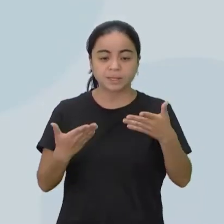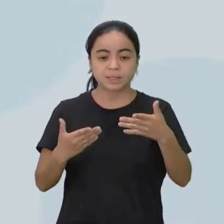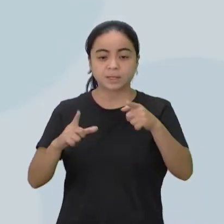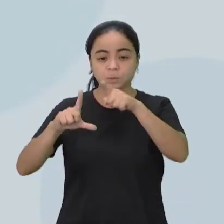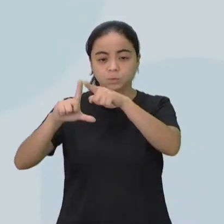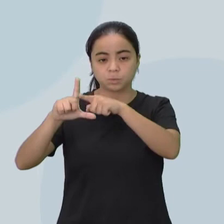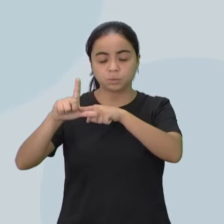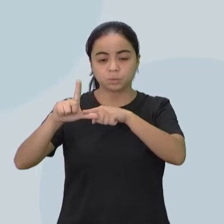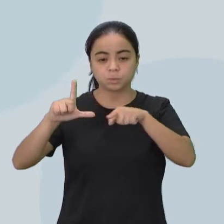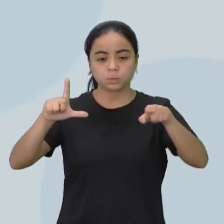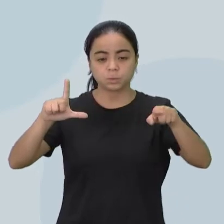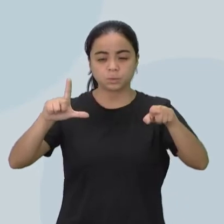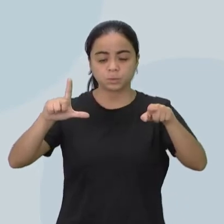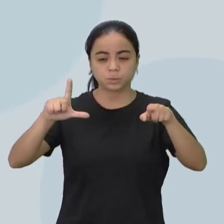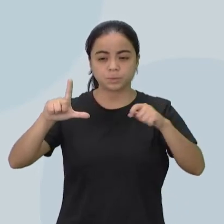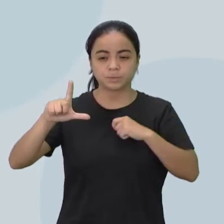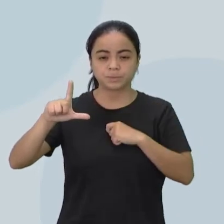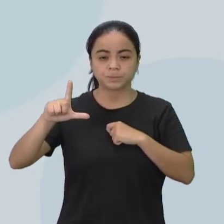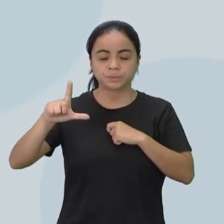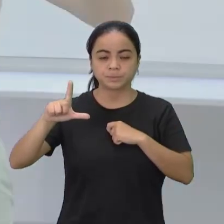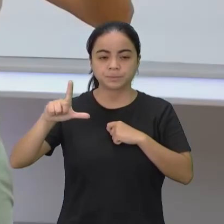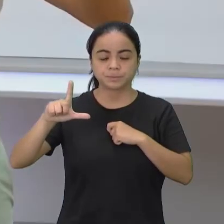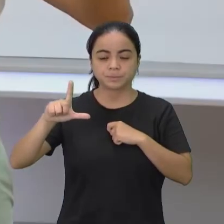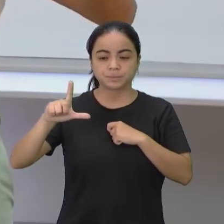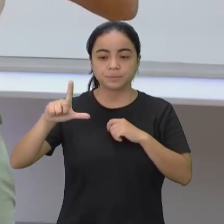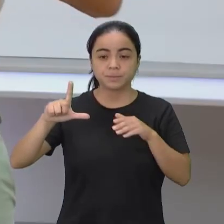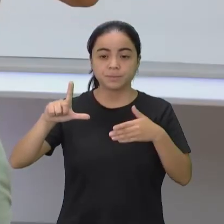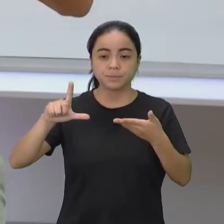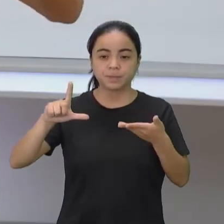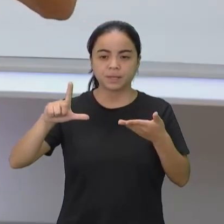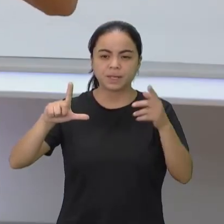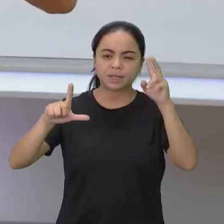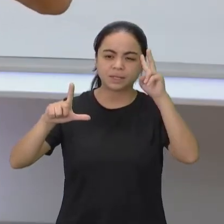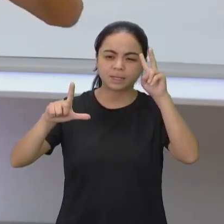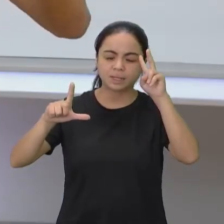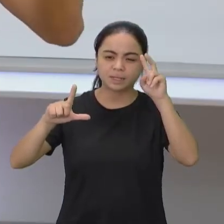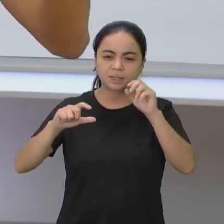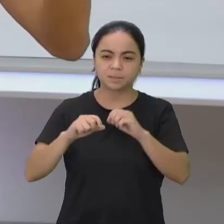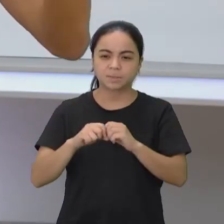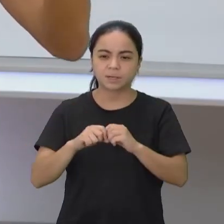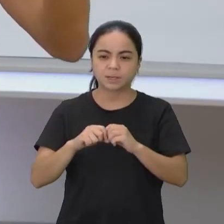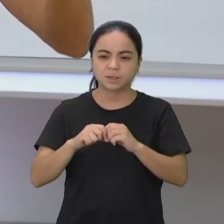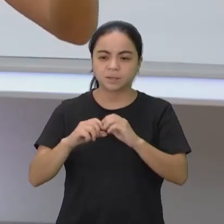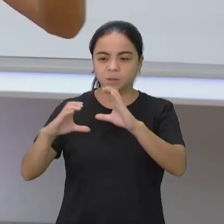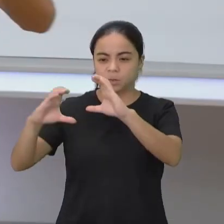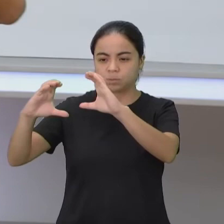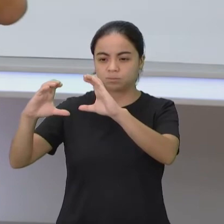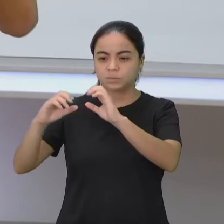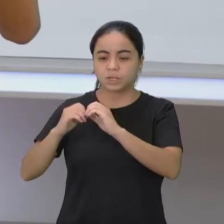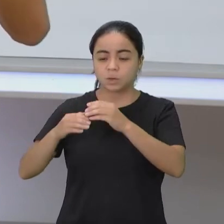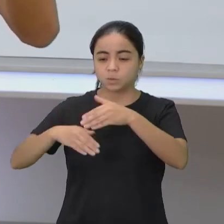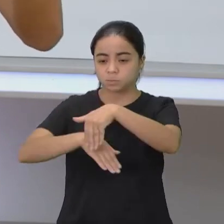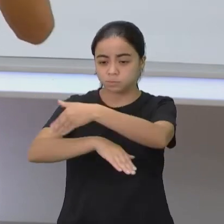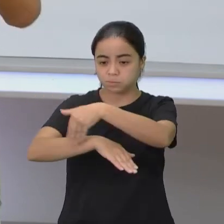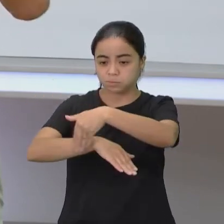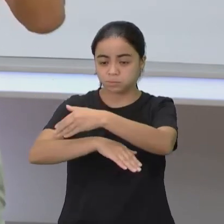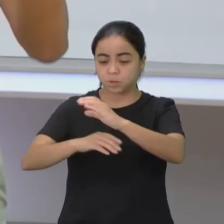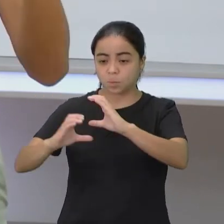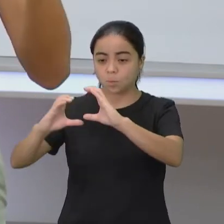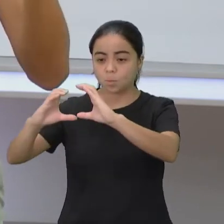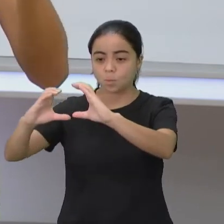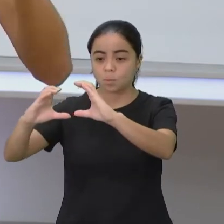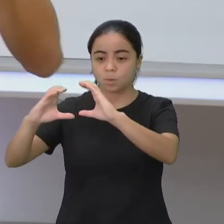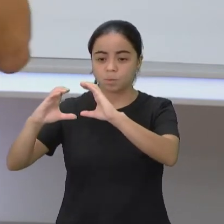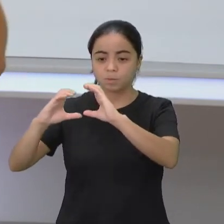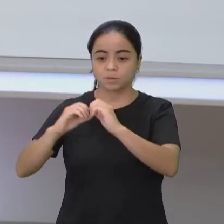que espaço dividido por tempo é a velocidade? Lembra das placas de velocidade que vocês veem nas ruas, né? Os limites